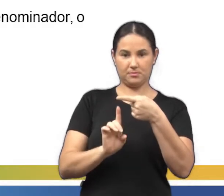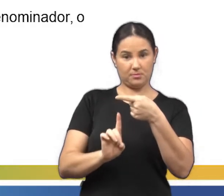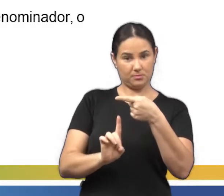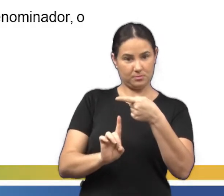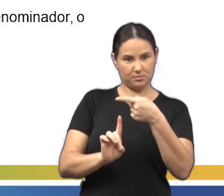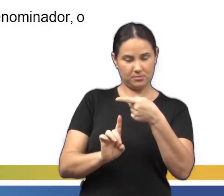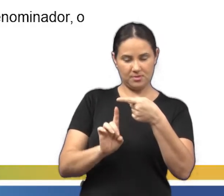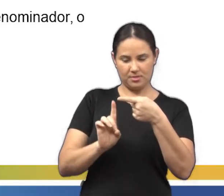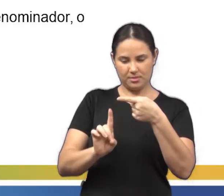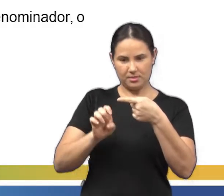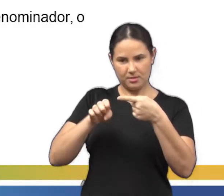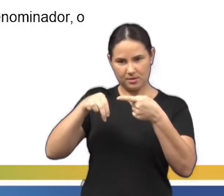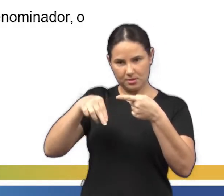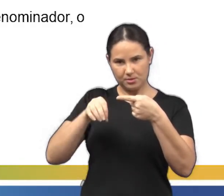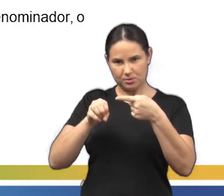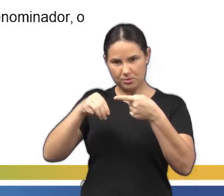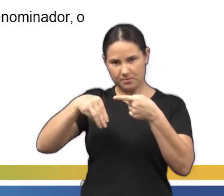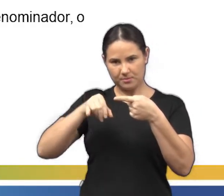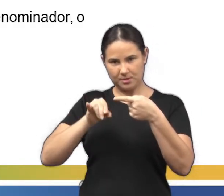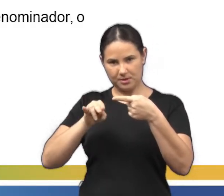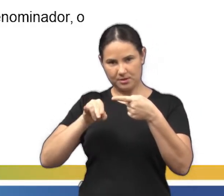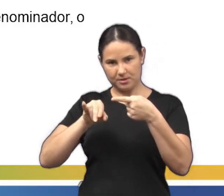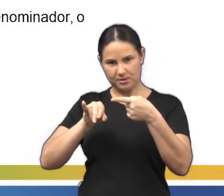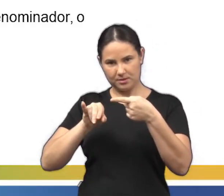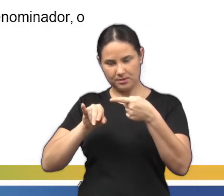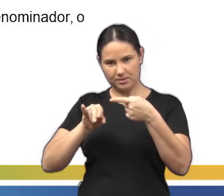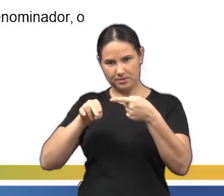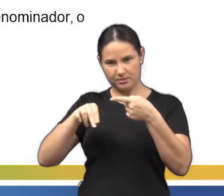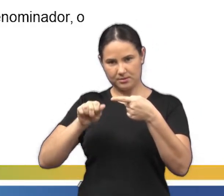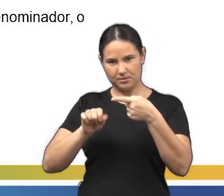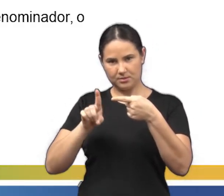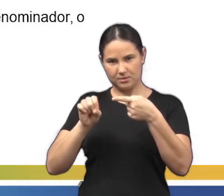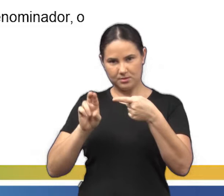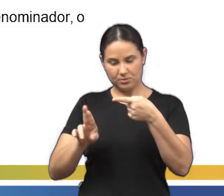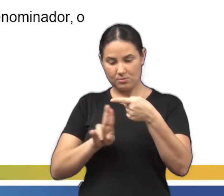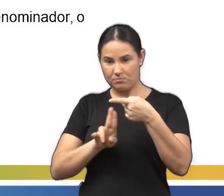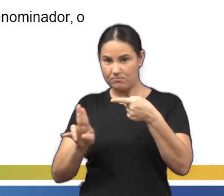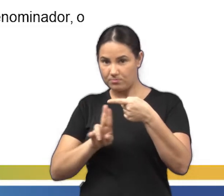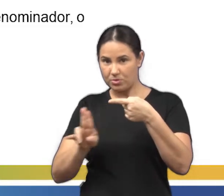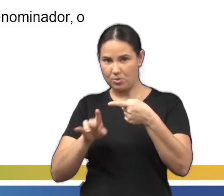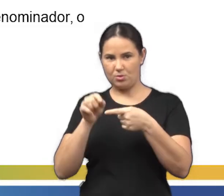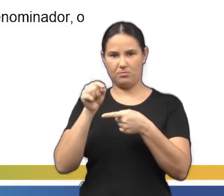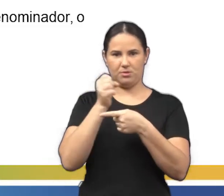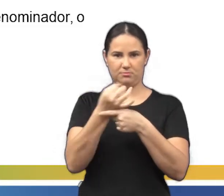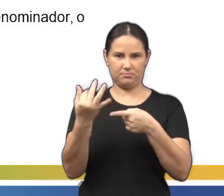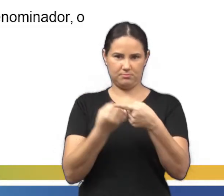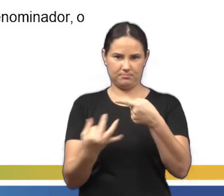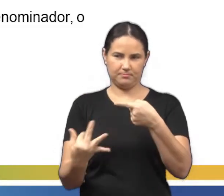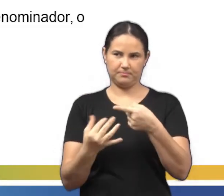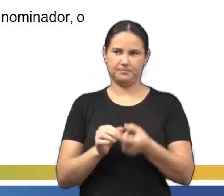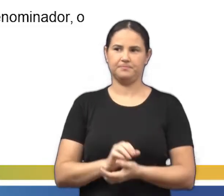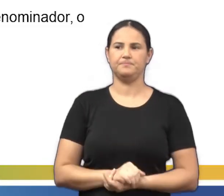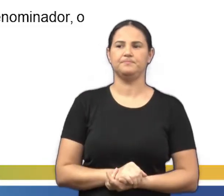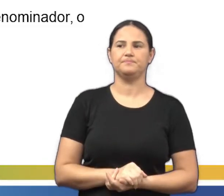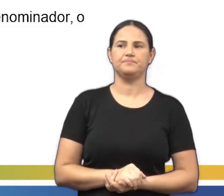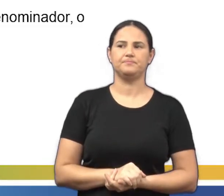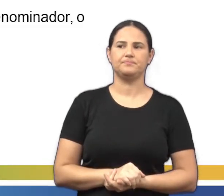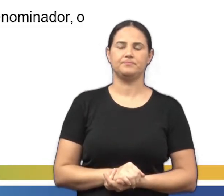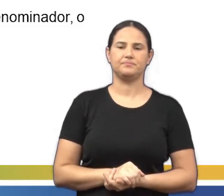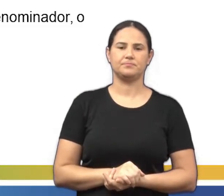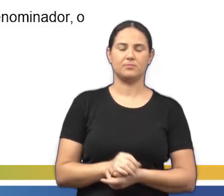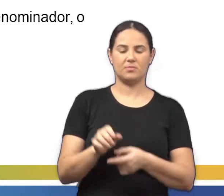denominador. Eu chamo o de baixo de denominador porque, na verdade, é ele que dá o nome da fração, tá? Onde A